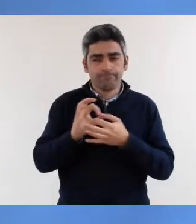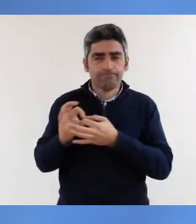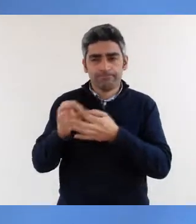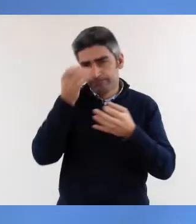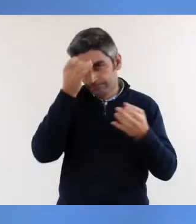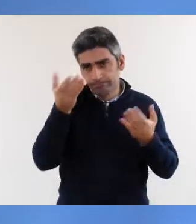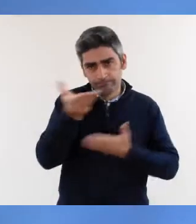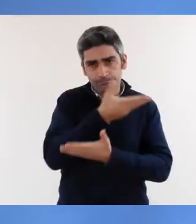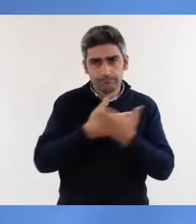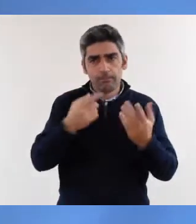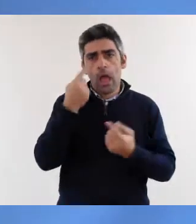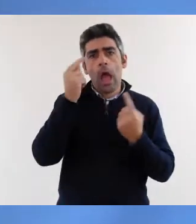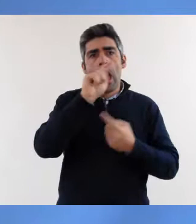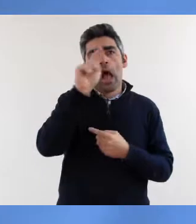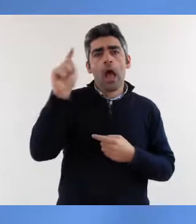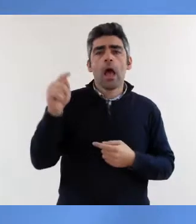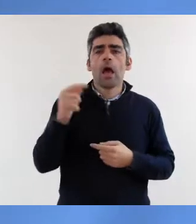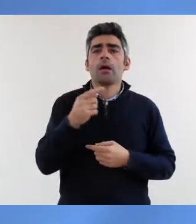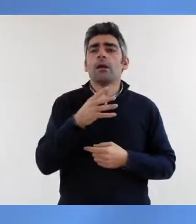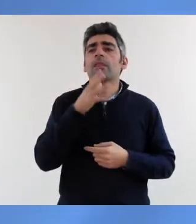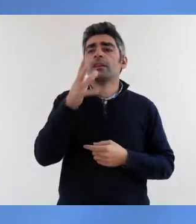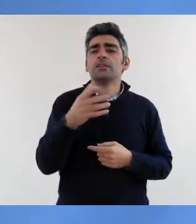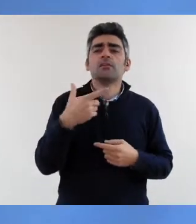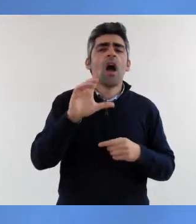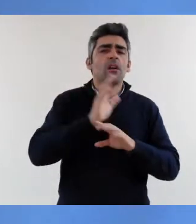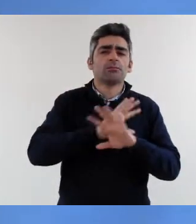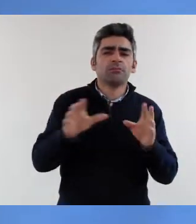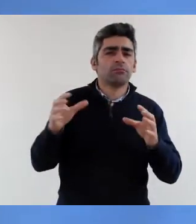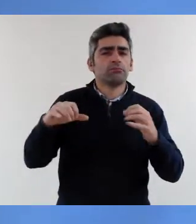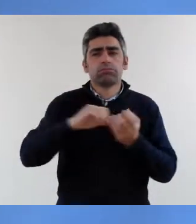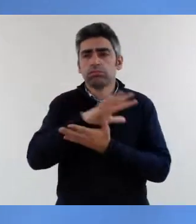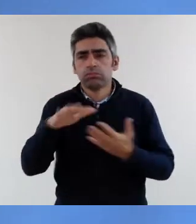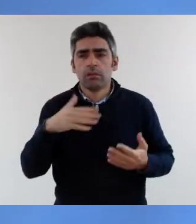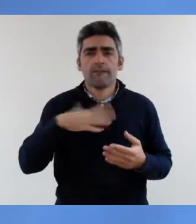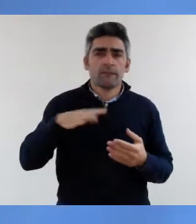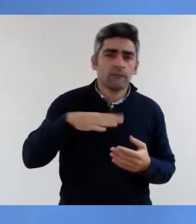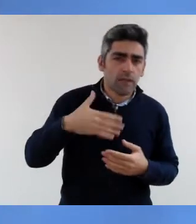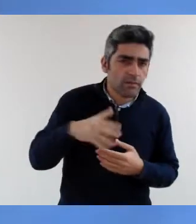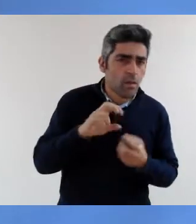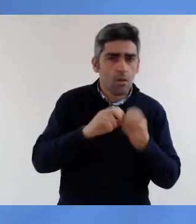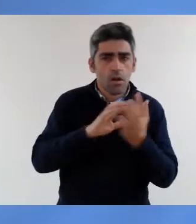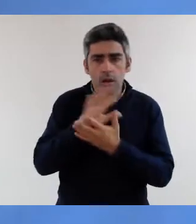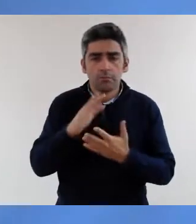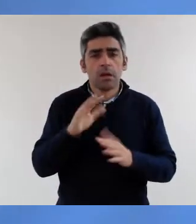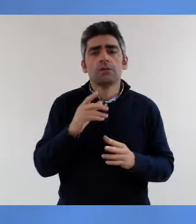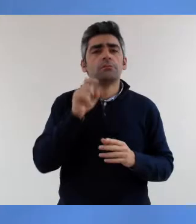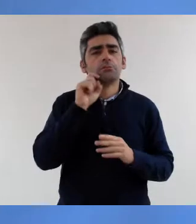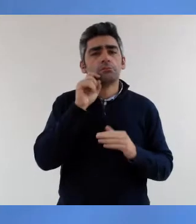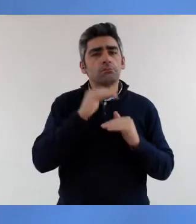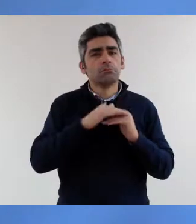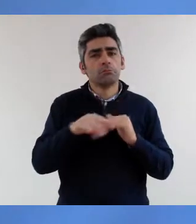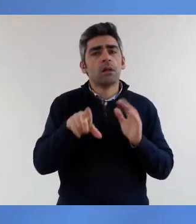no último ano não morreu ao contrário do que alguns professores e professa vão ou desejavam